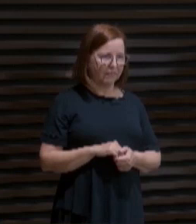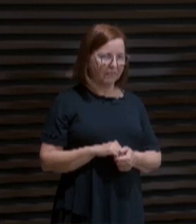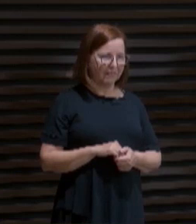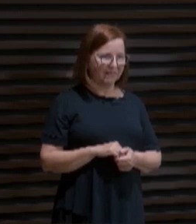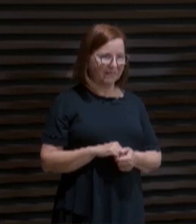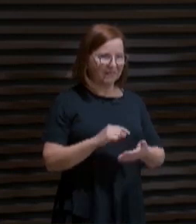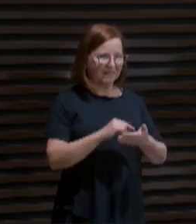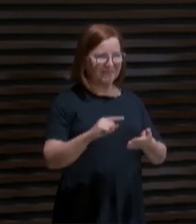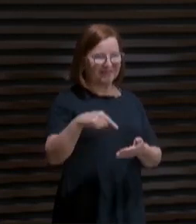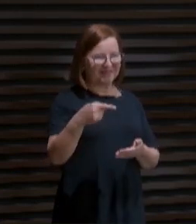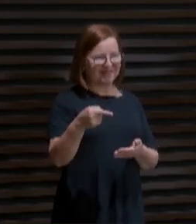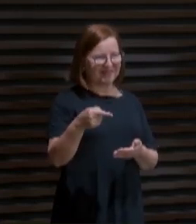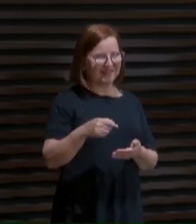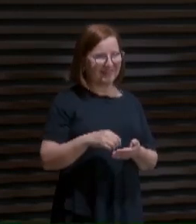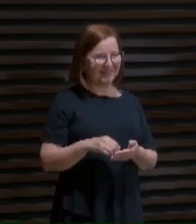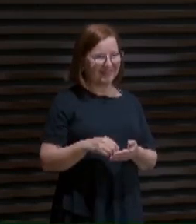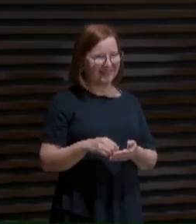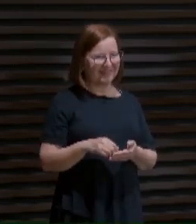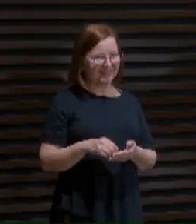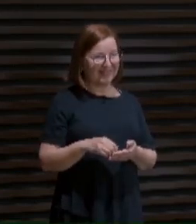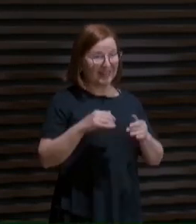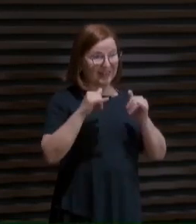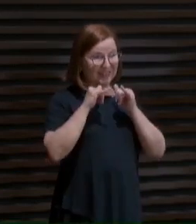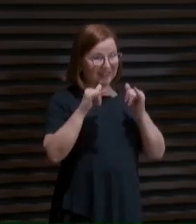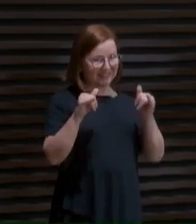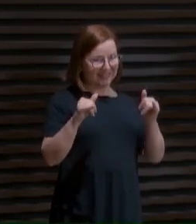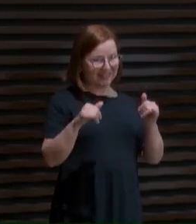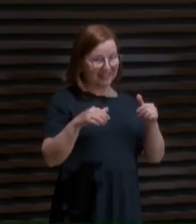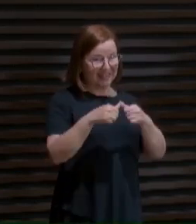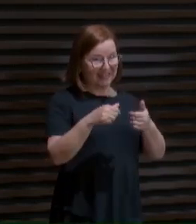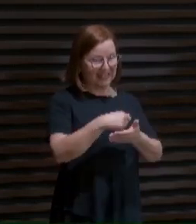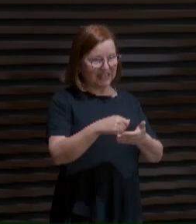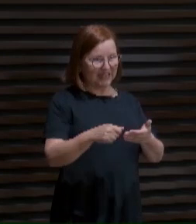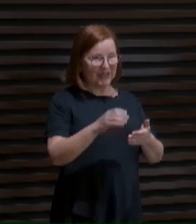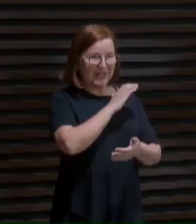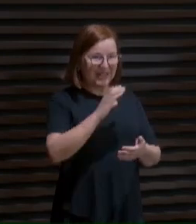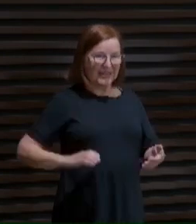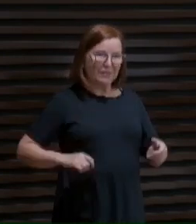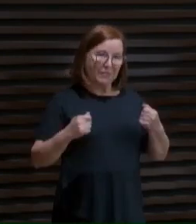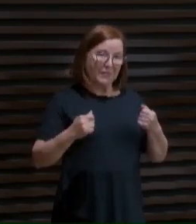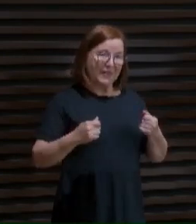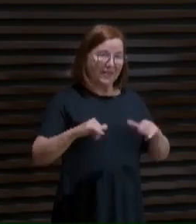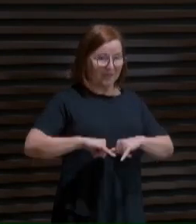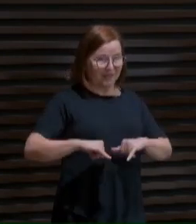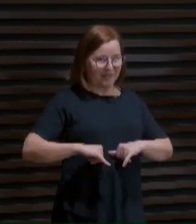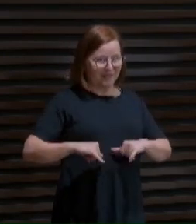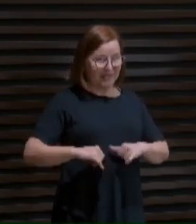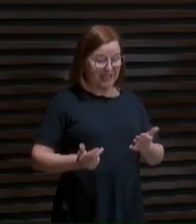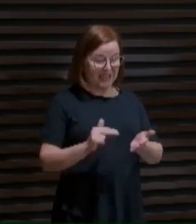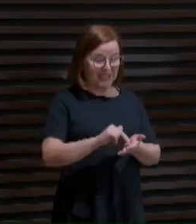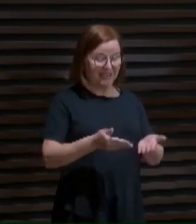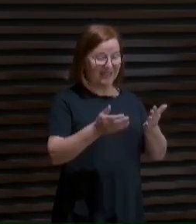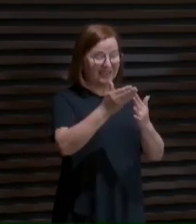Versículo seguinte. E lhes disse: assim está escrito que o Cristo havia de padecer, ressuscitar dentre